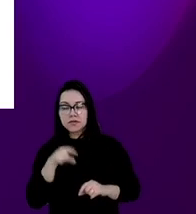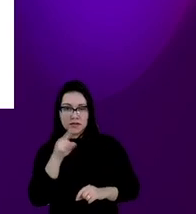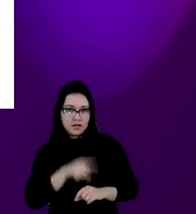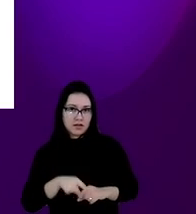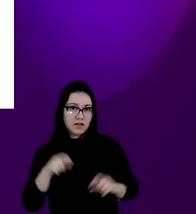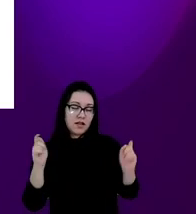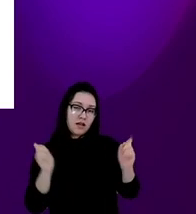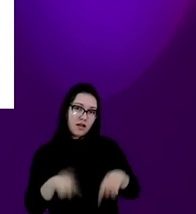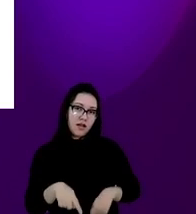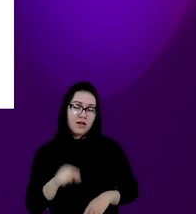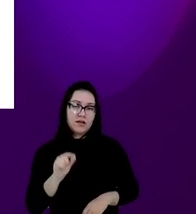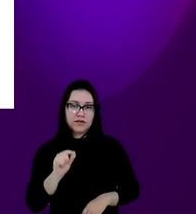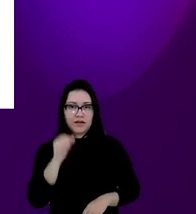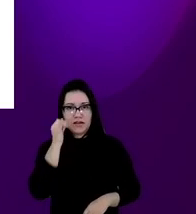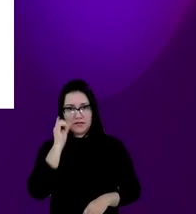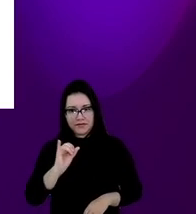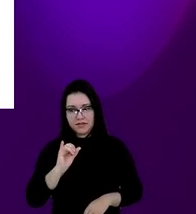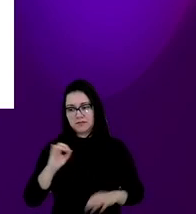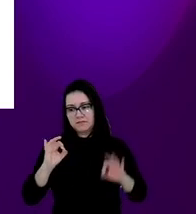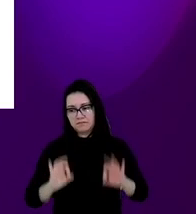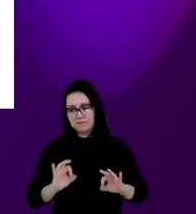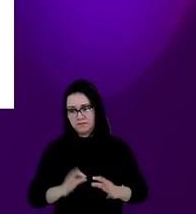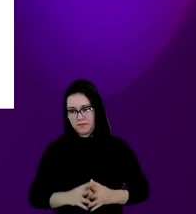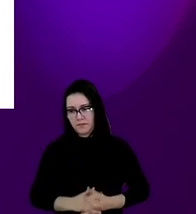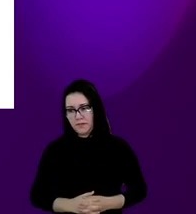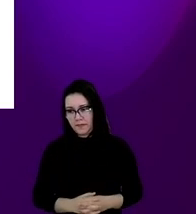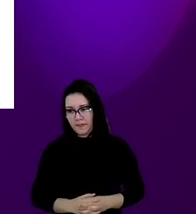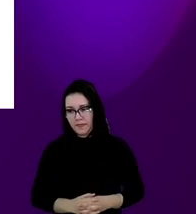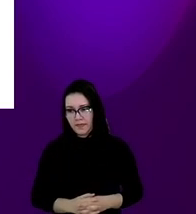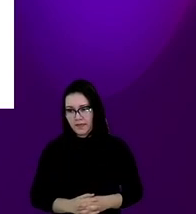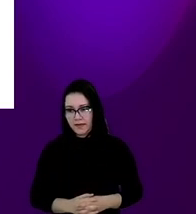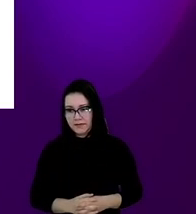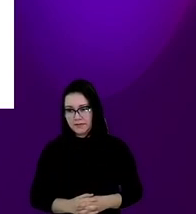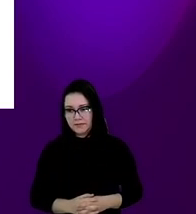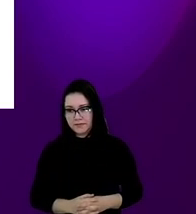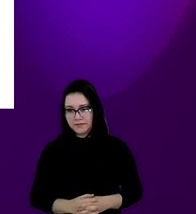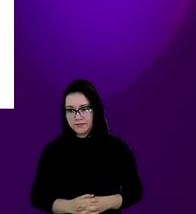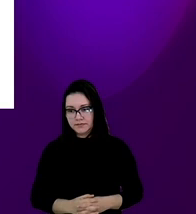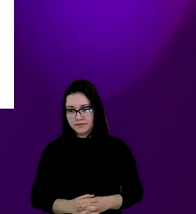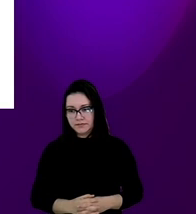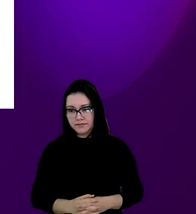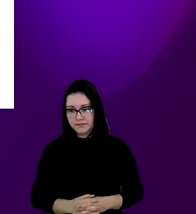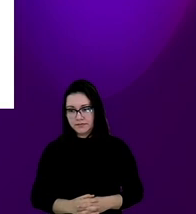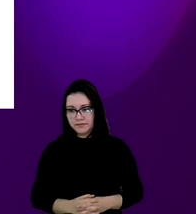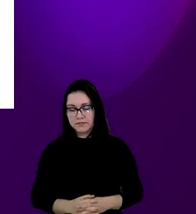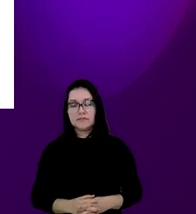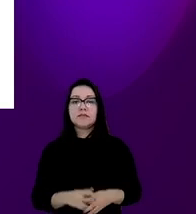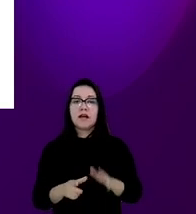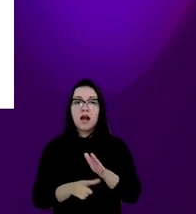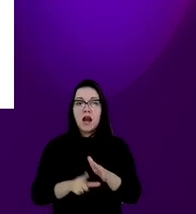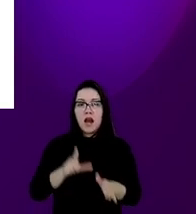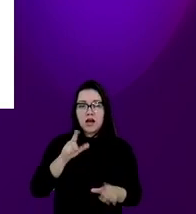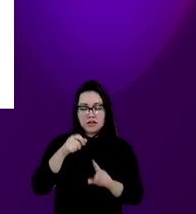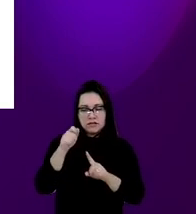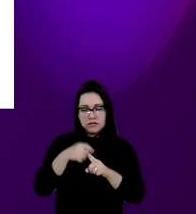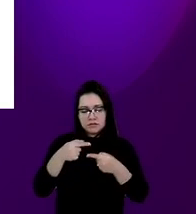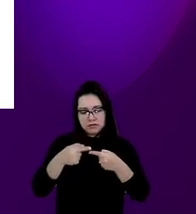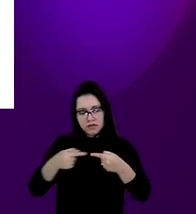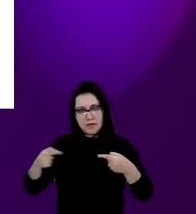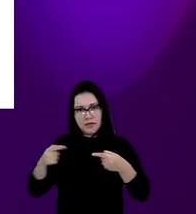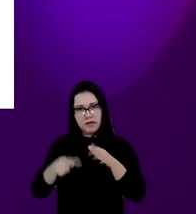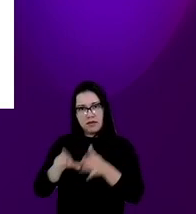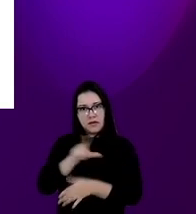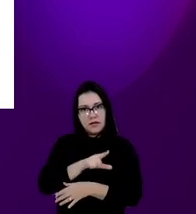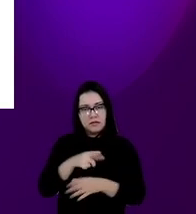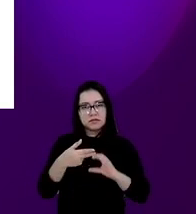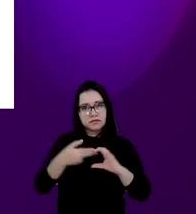seja eficaz. A lenalidomida pode ser suspensa uma semana antes da infusão. Radioterapia